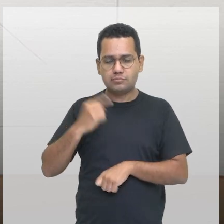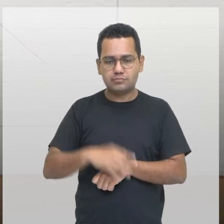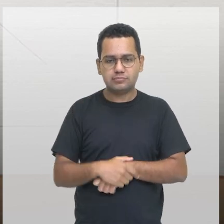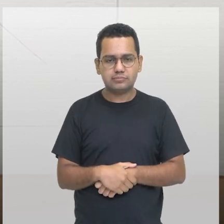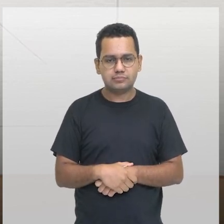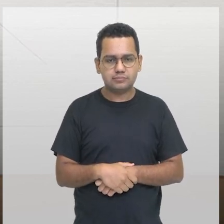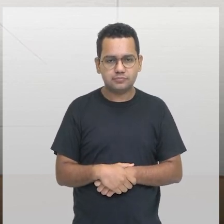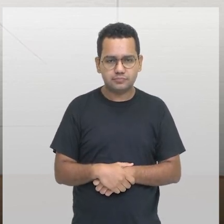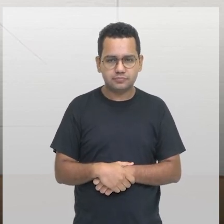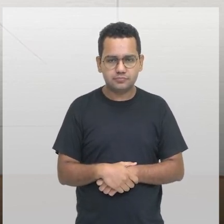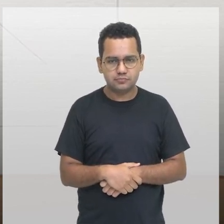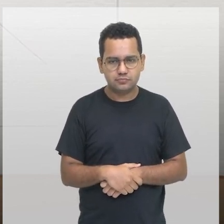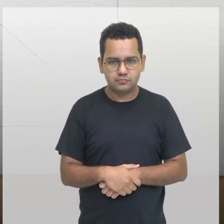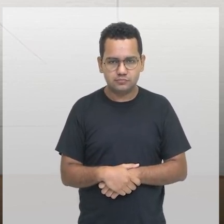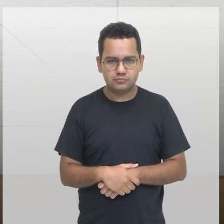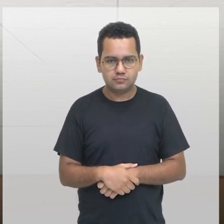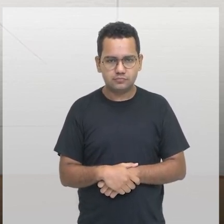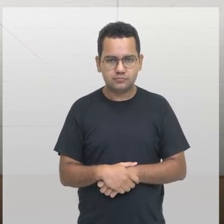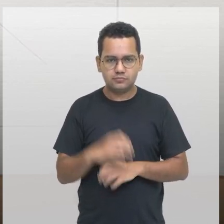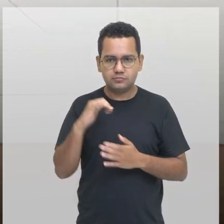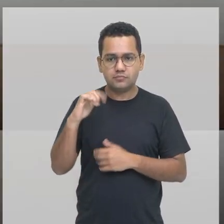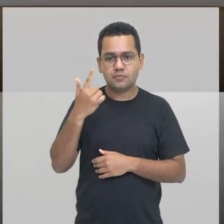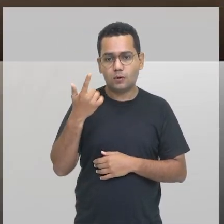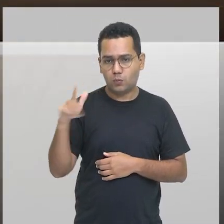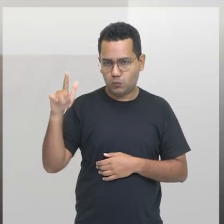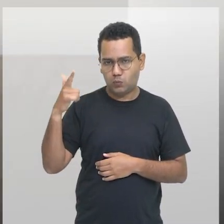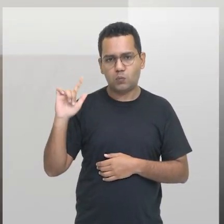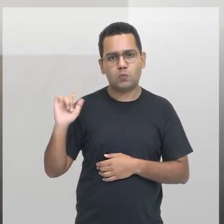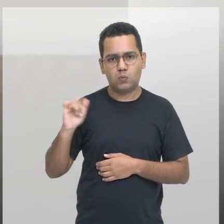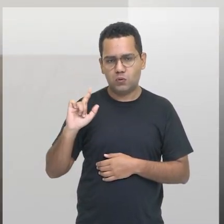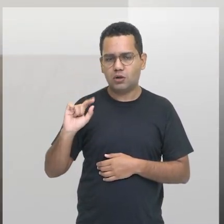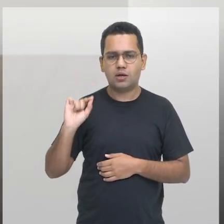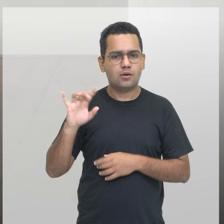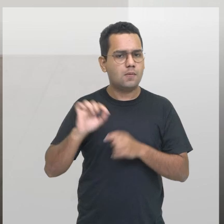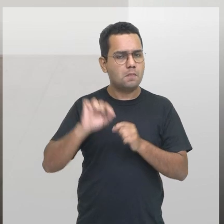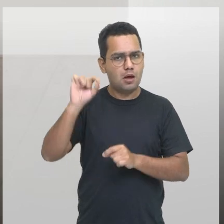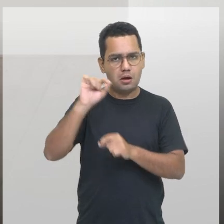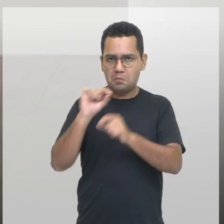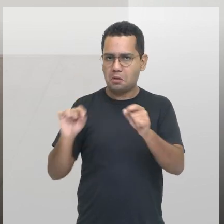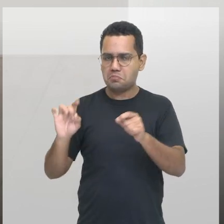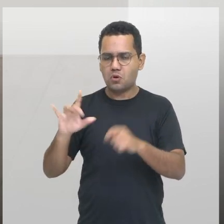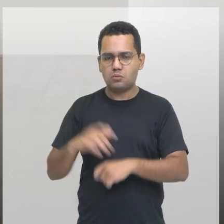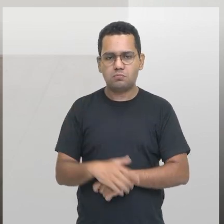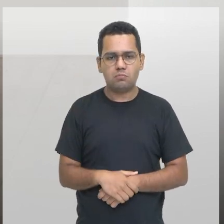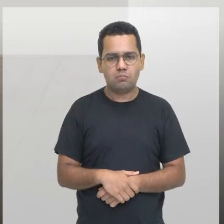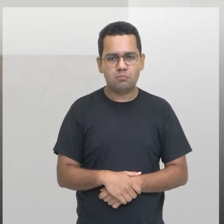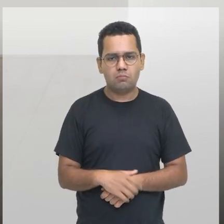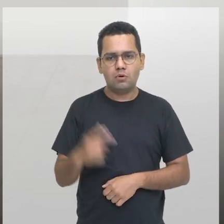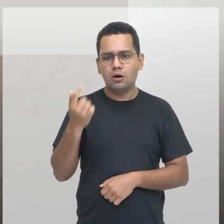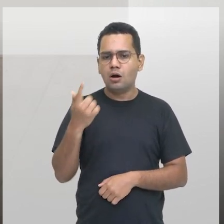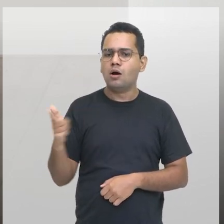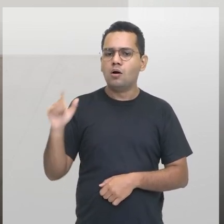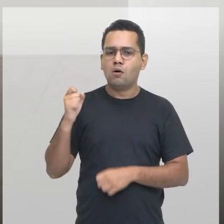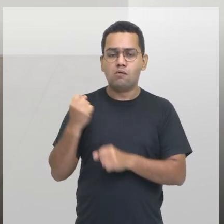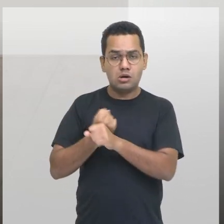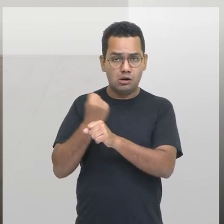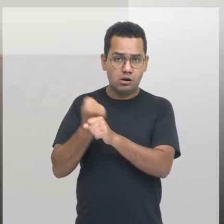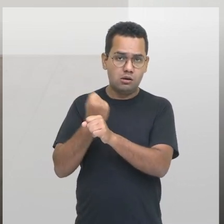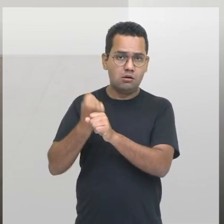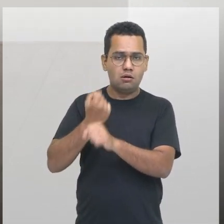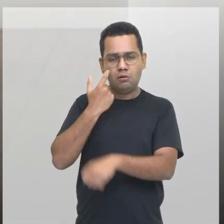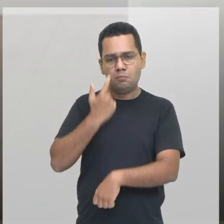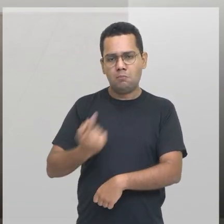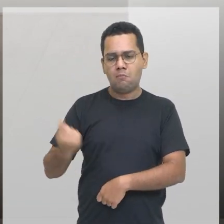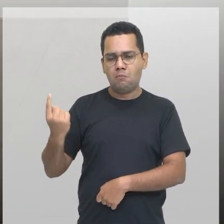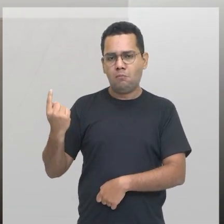minimalista. Aqui nós também temos outros que são traços. E aqui nós temos também escultura